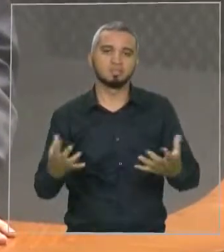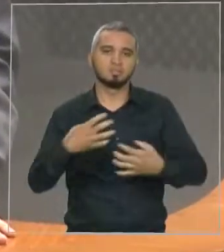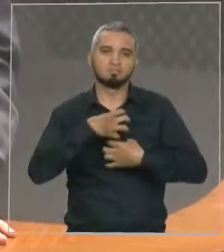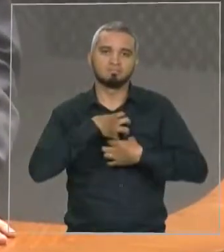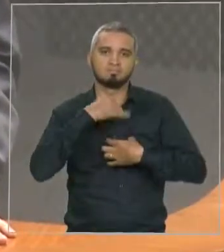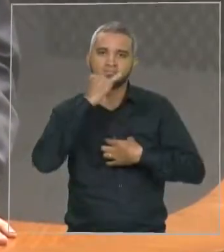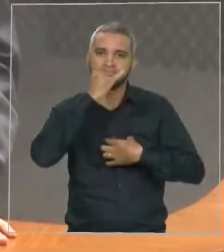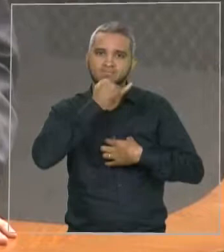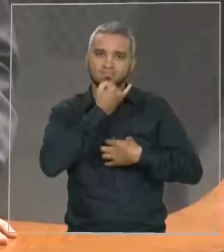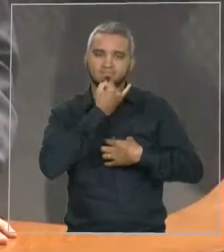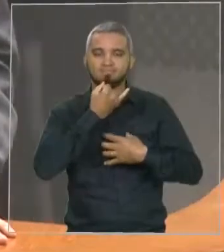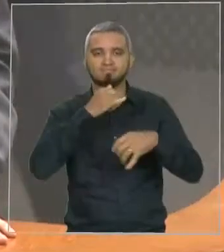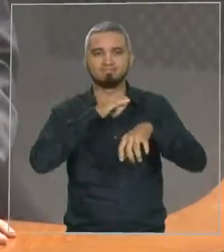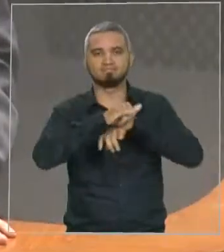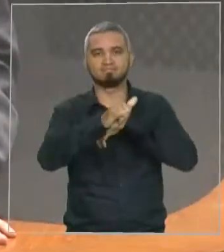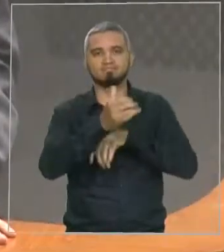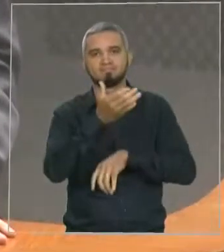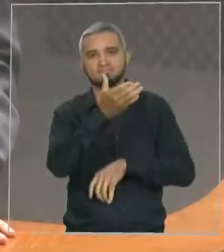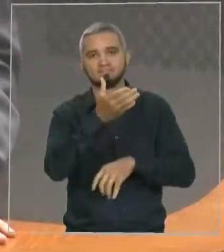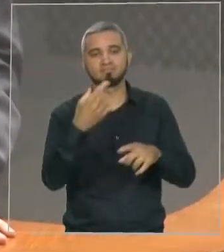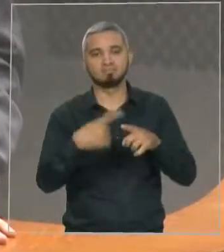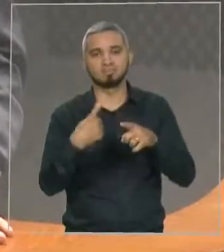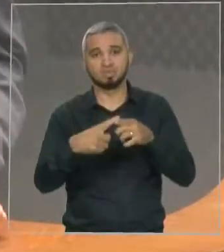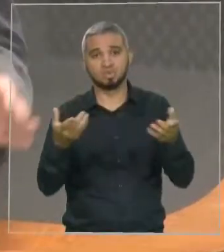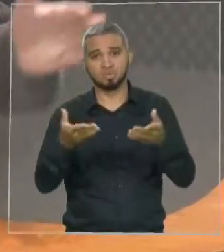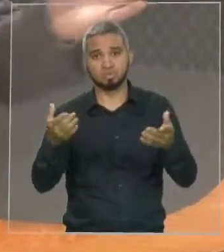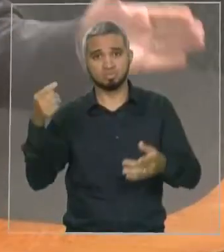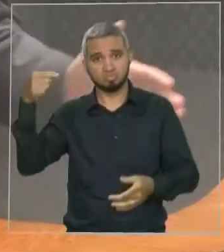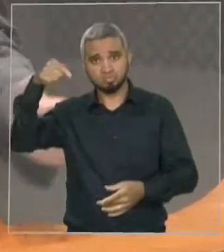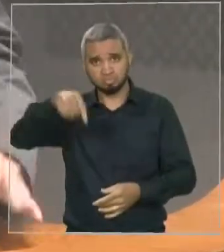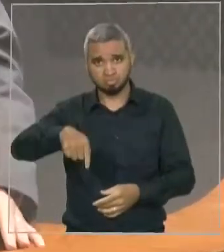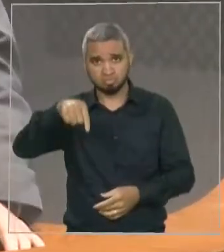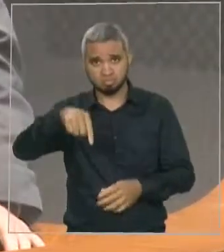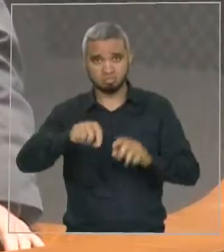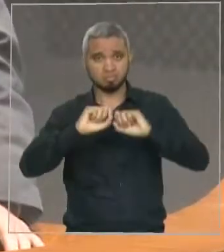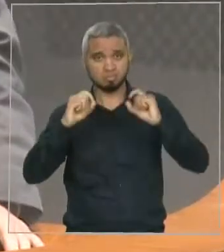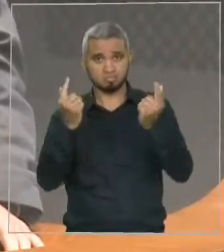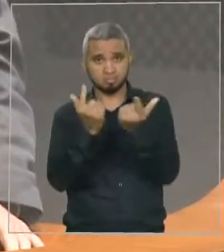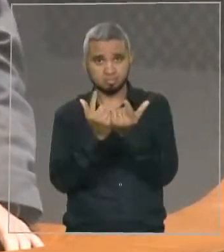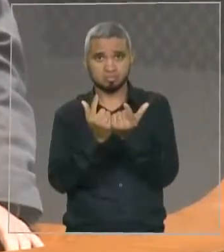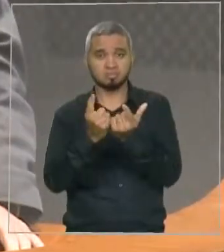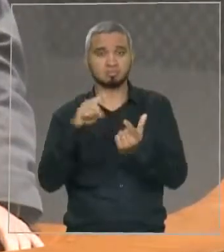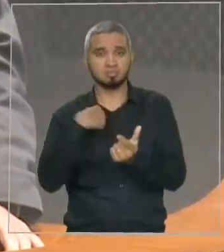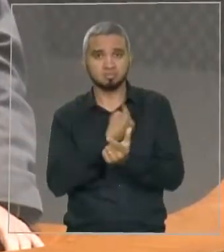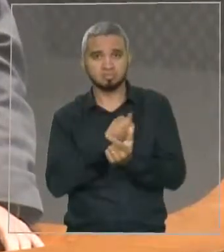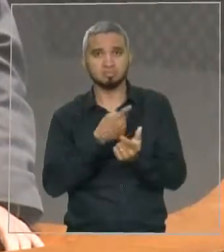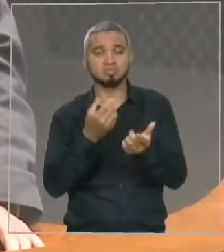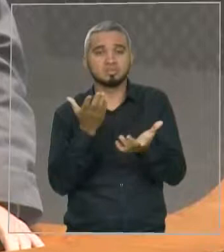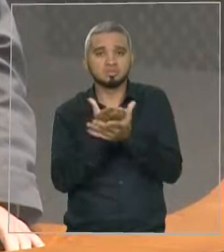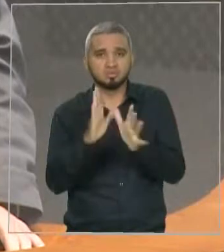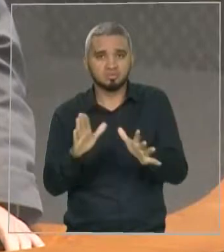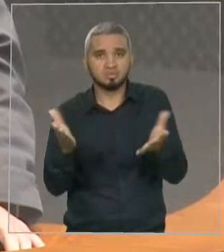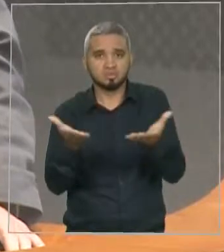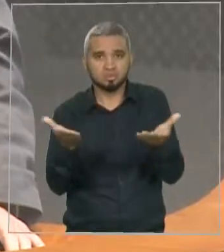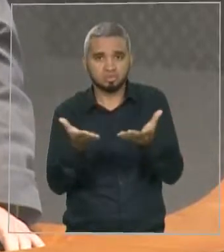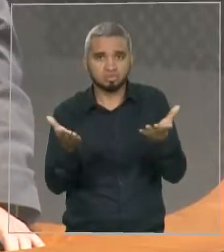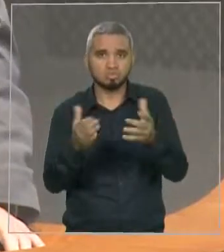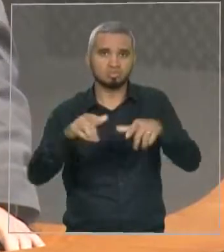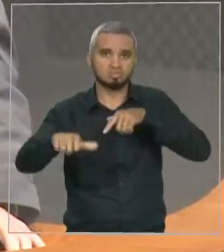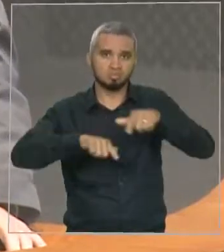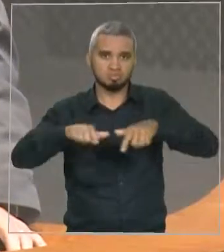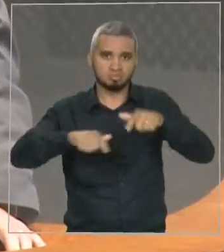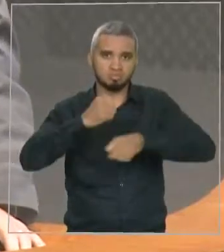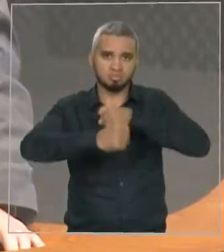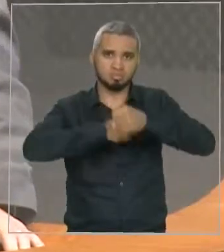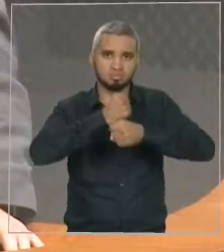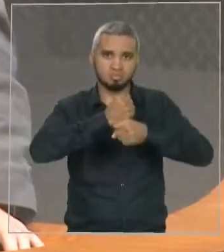solenidade, por ter que estar aqui na Assembleia para que a gente possa encerrar os trabalhos legislativos do ano de 2017, mas